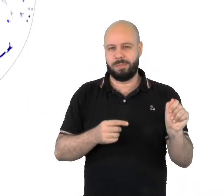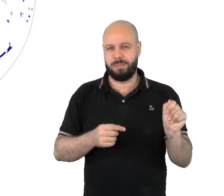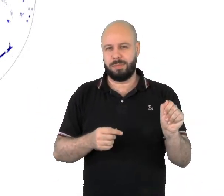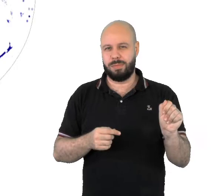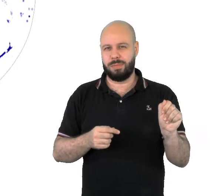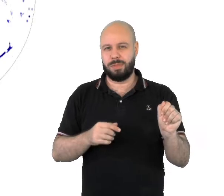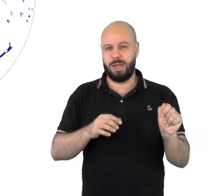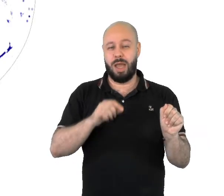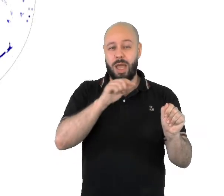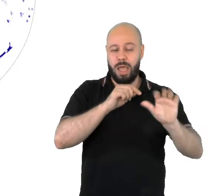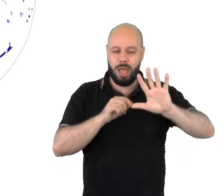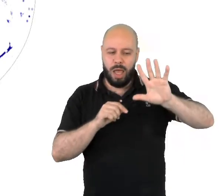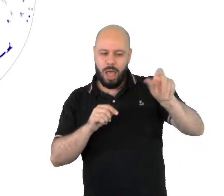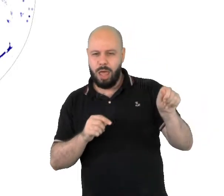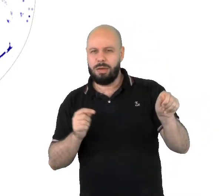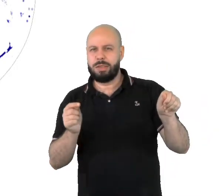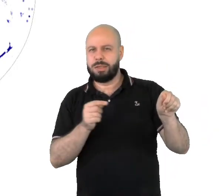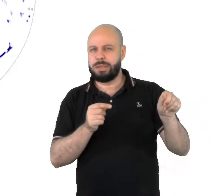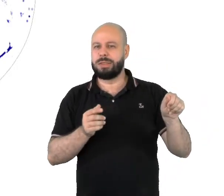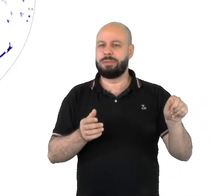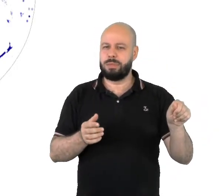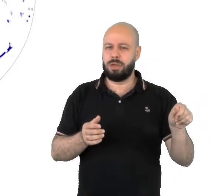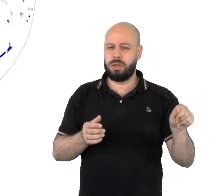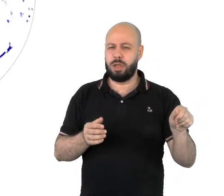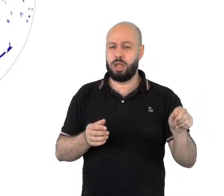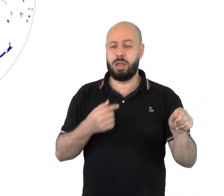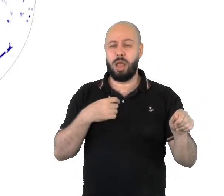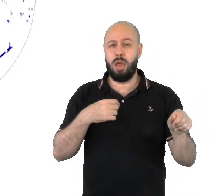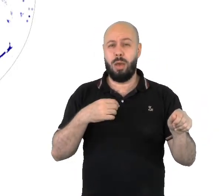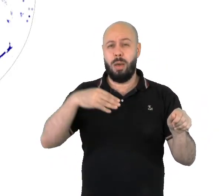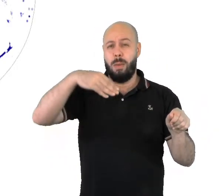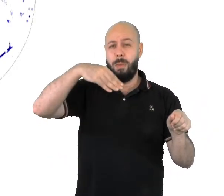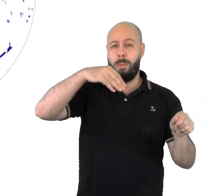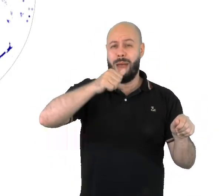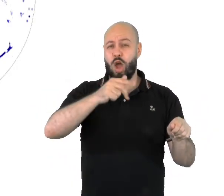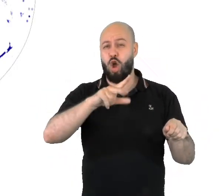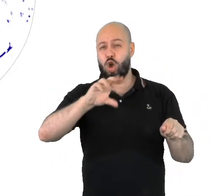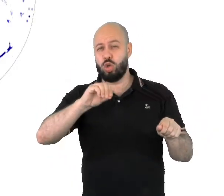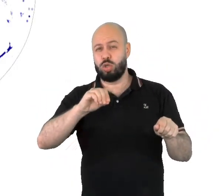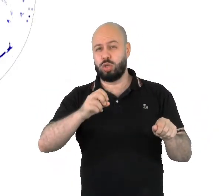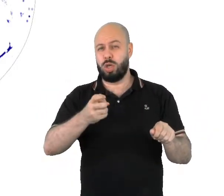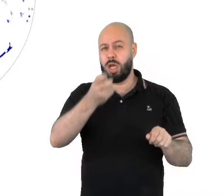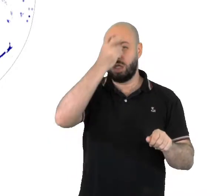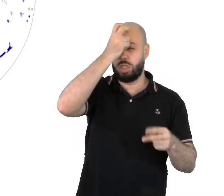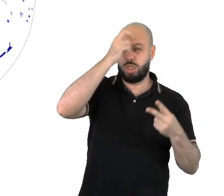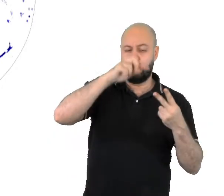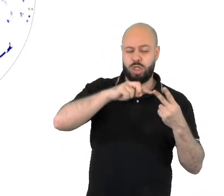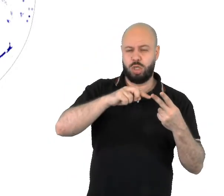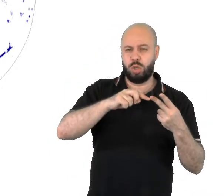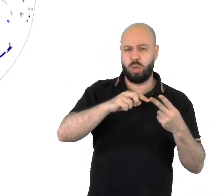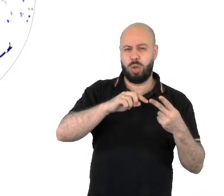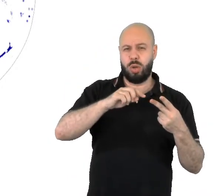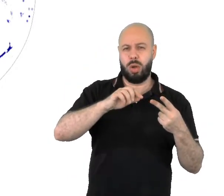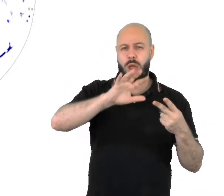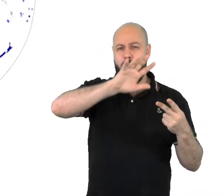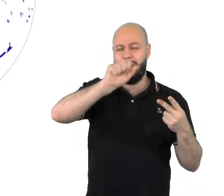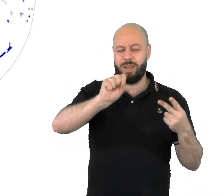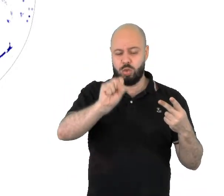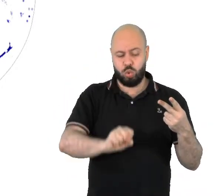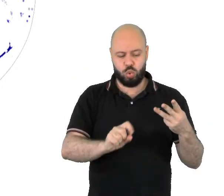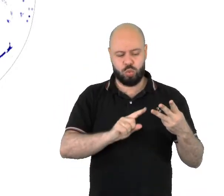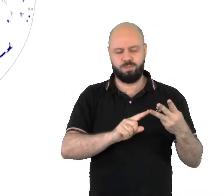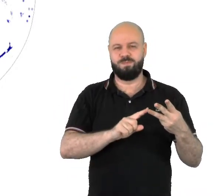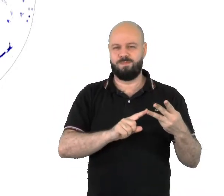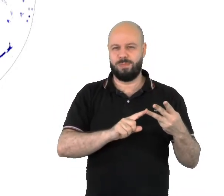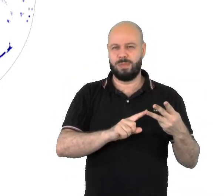continente africano. O continente africano, você tem o Marrocos, você tem o Egito e você tem a África do Sul, né, lá embaixo, que